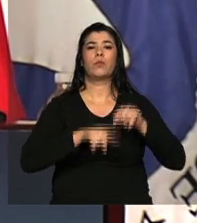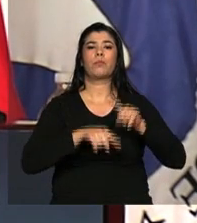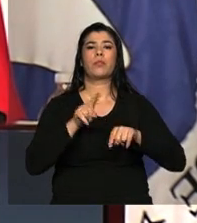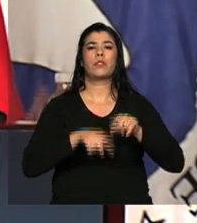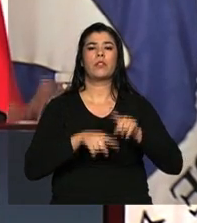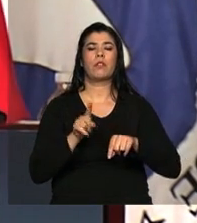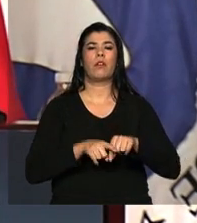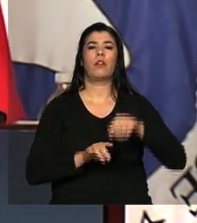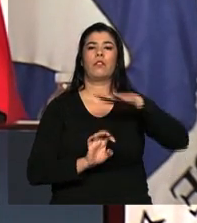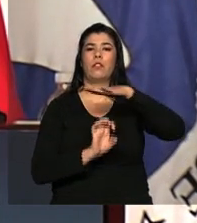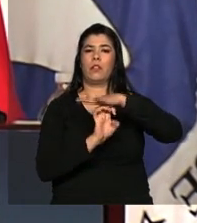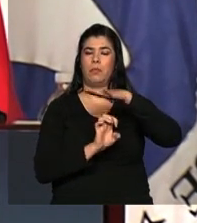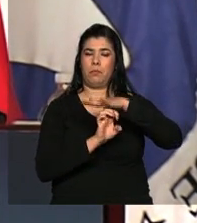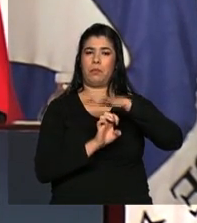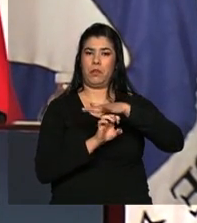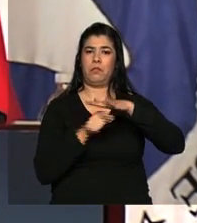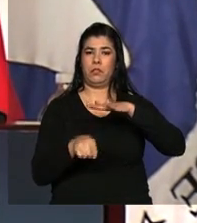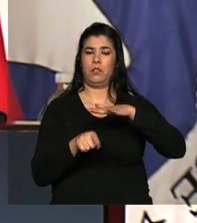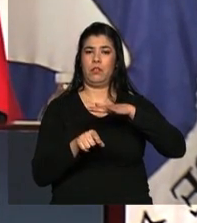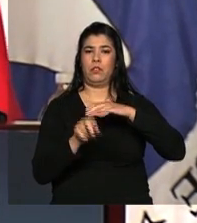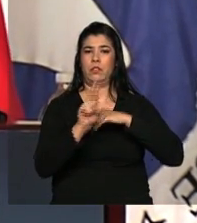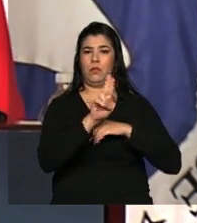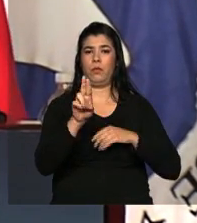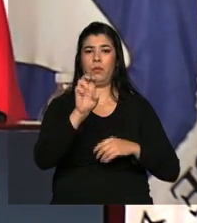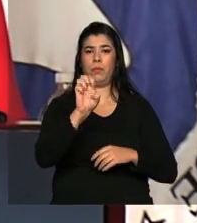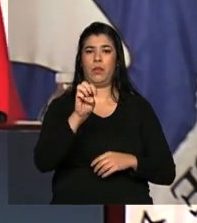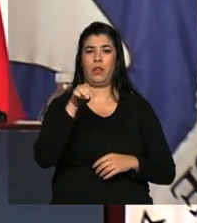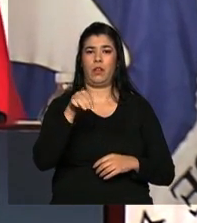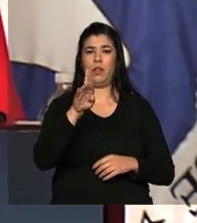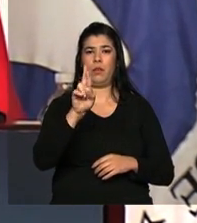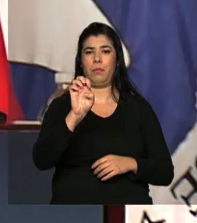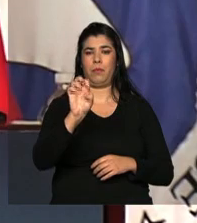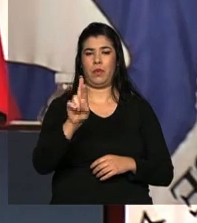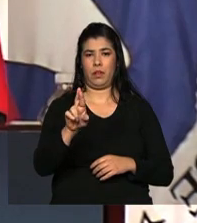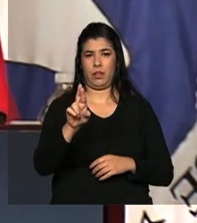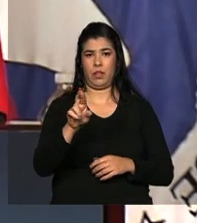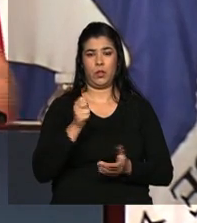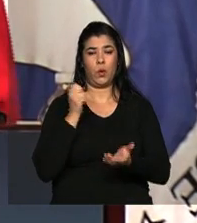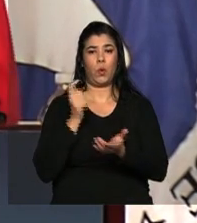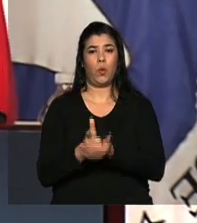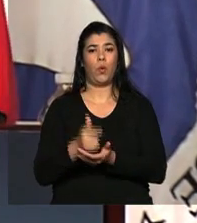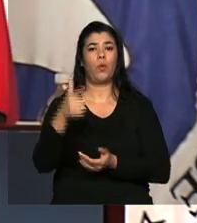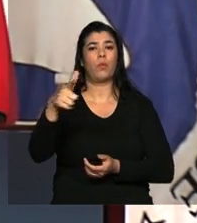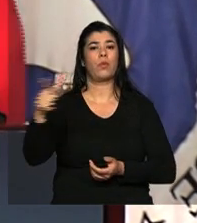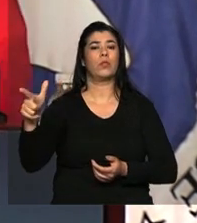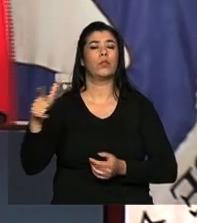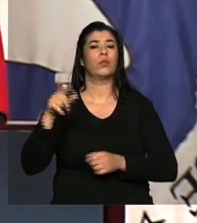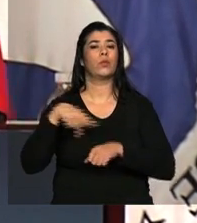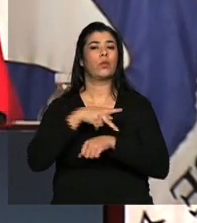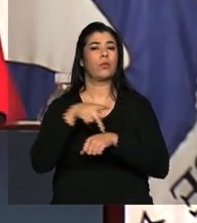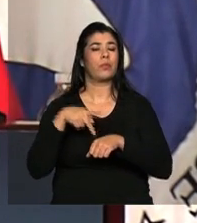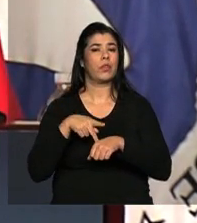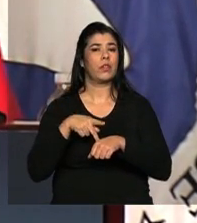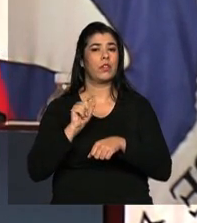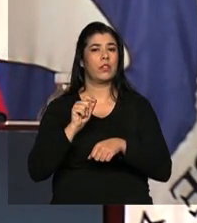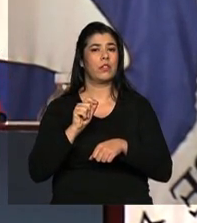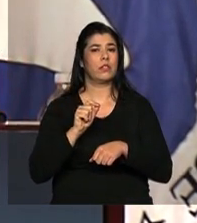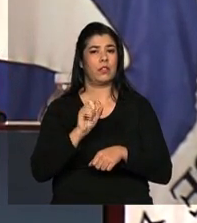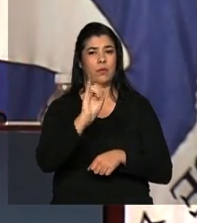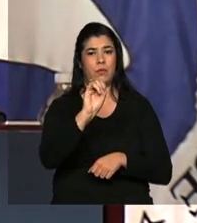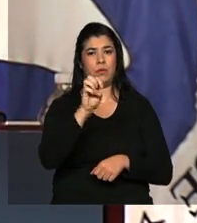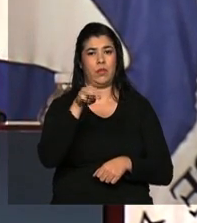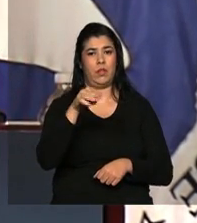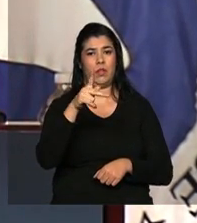empresas, aliás, da empresa Embraer, é importada. Importada aqui dos Estados